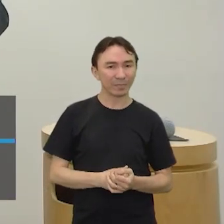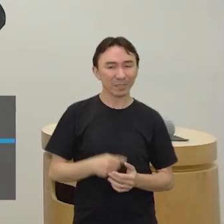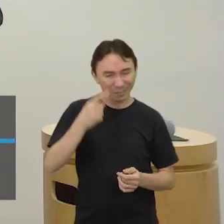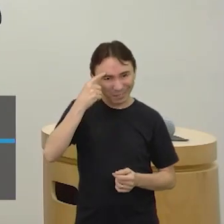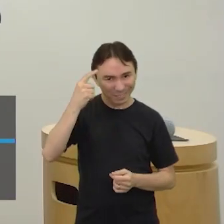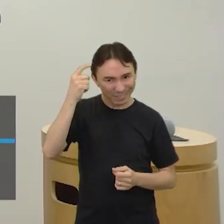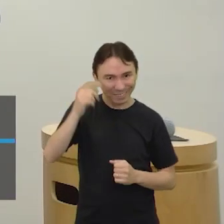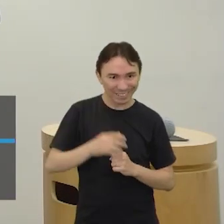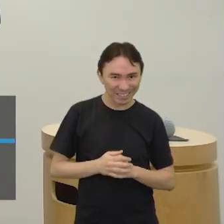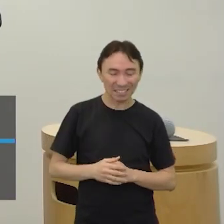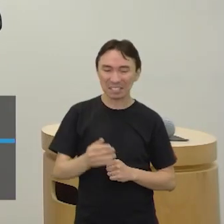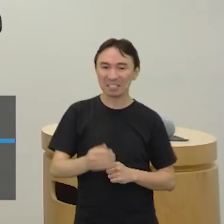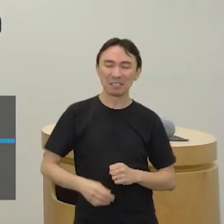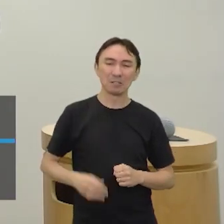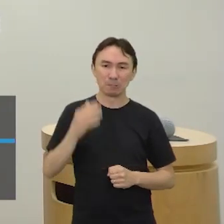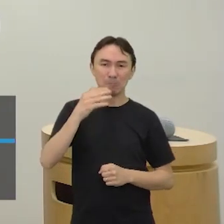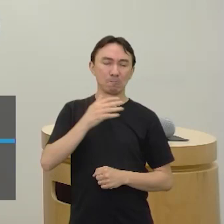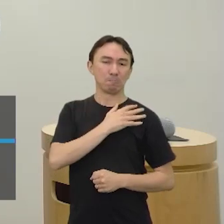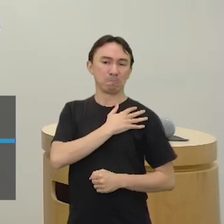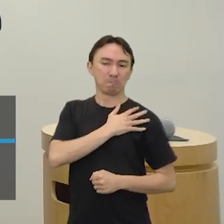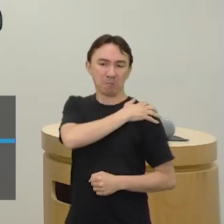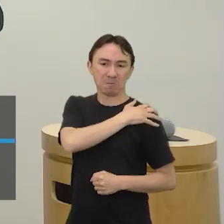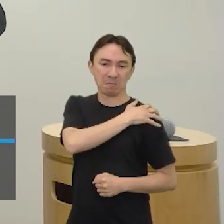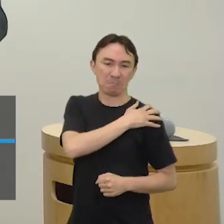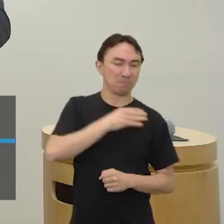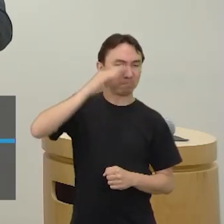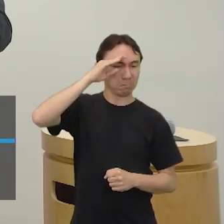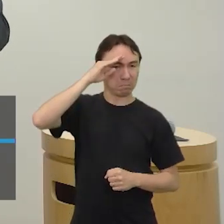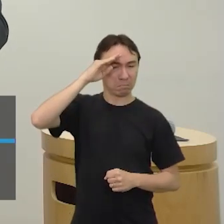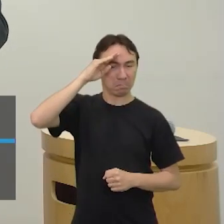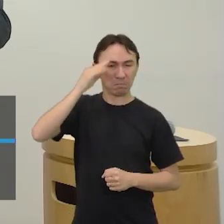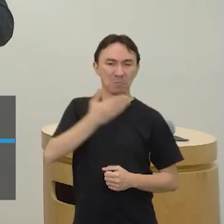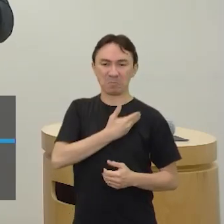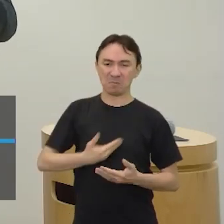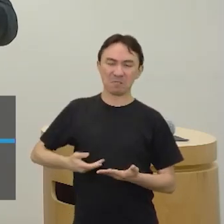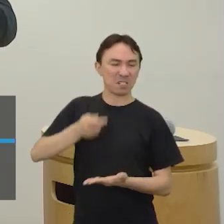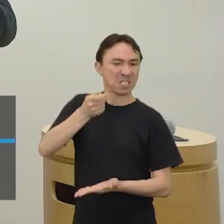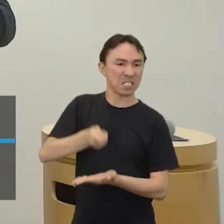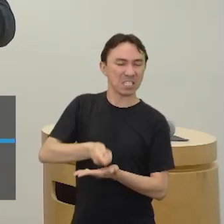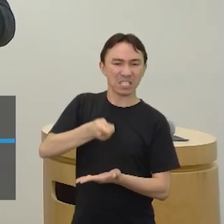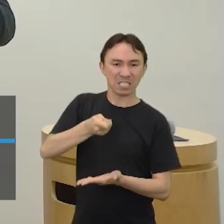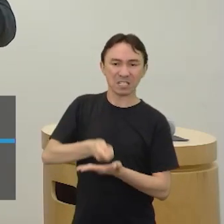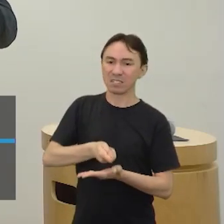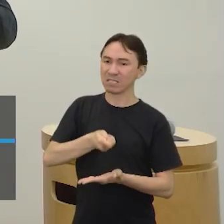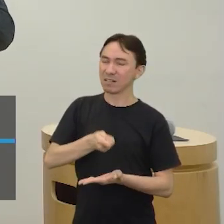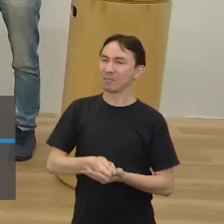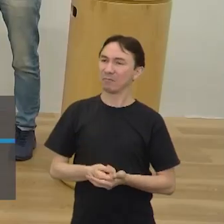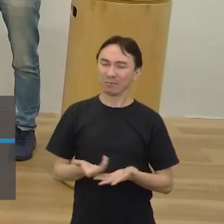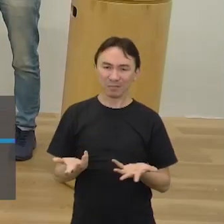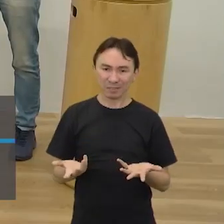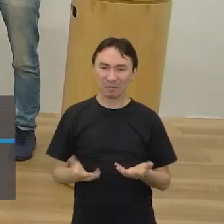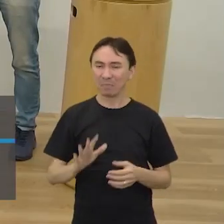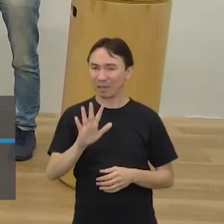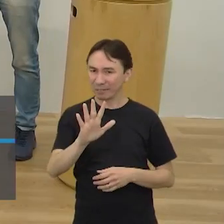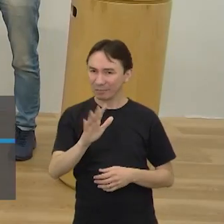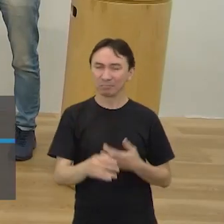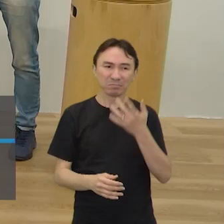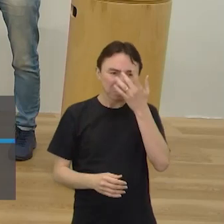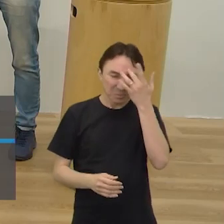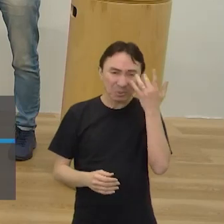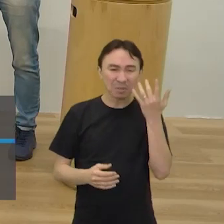ditadura ideologicamente se mantém. Mas, Mafê, ainda assim, muita gente pode